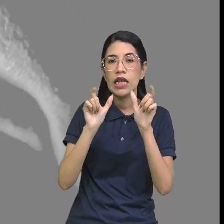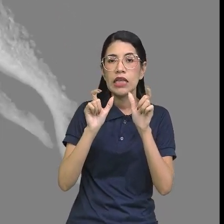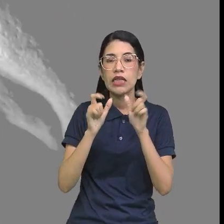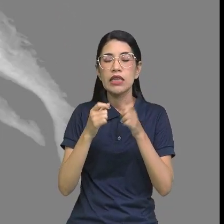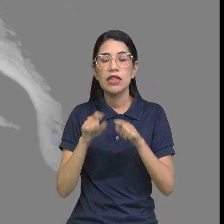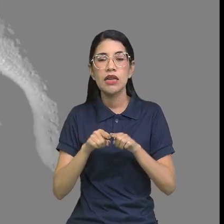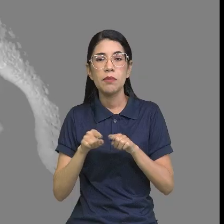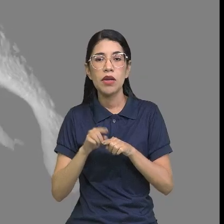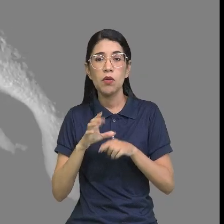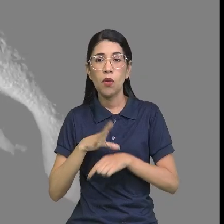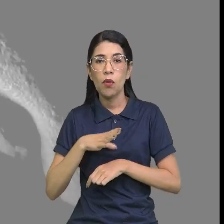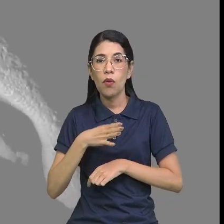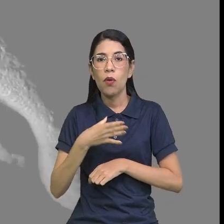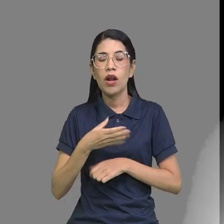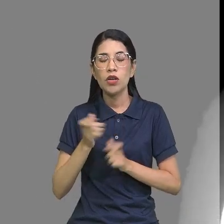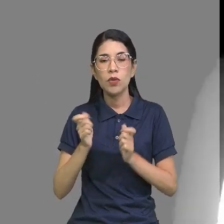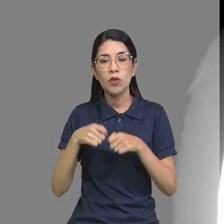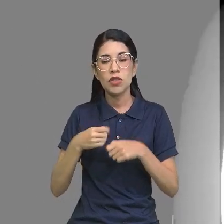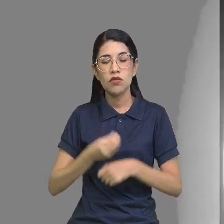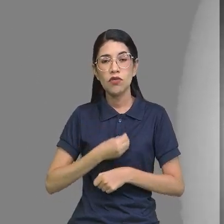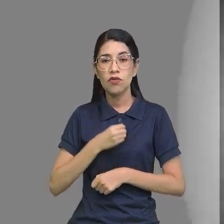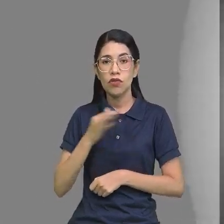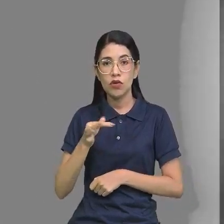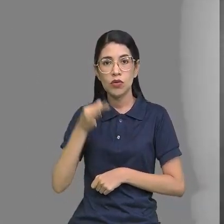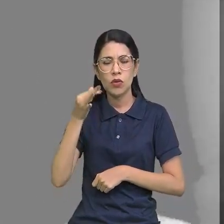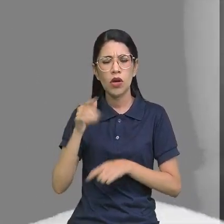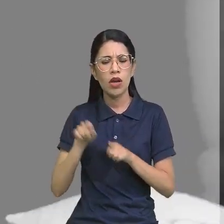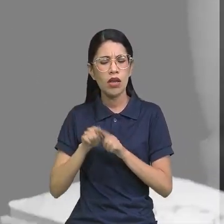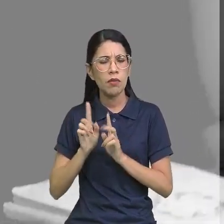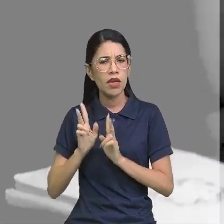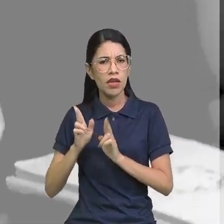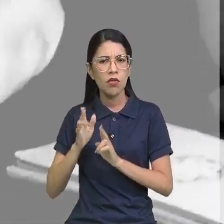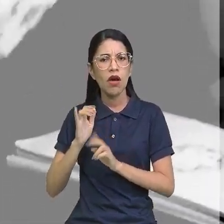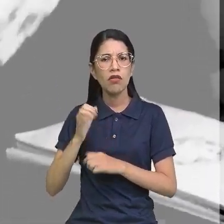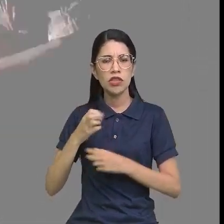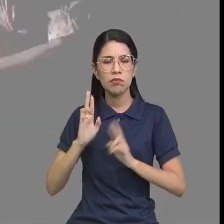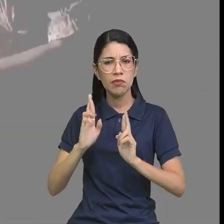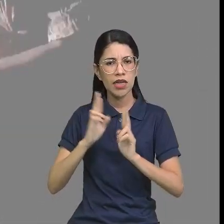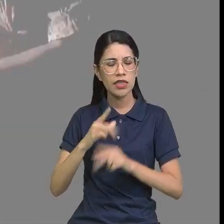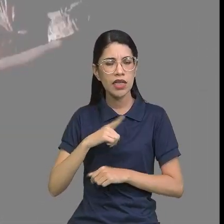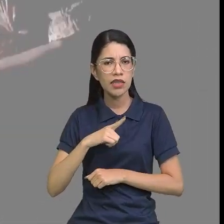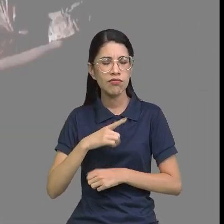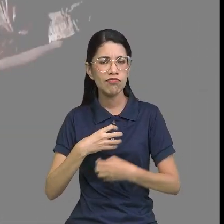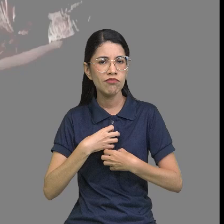súbita voracidade pelo futuro. E eu também estou com esperança, enfim.